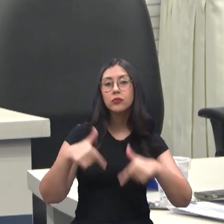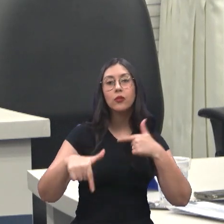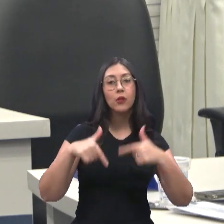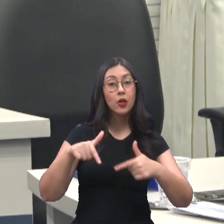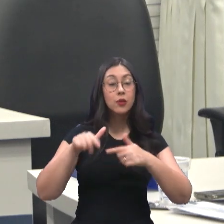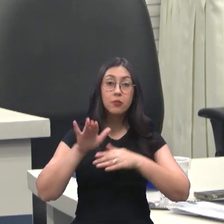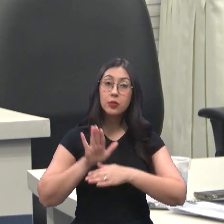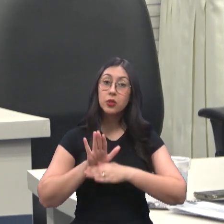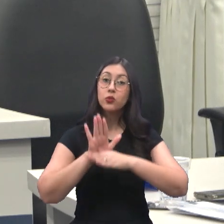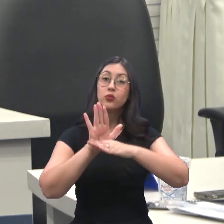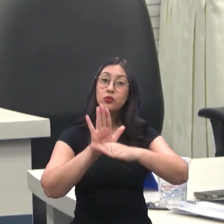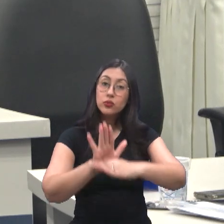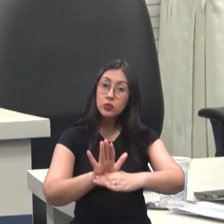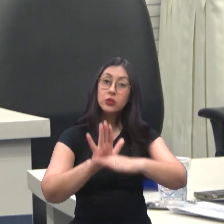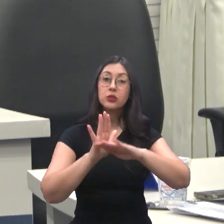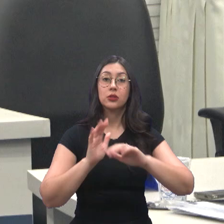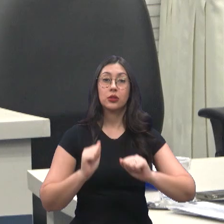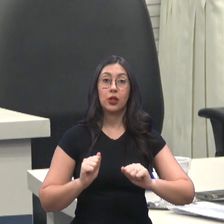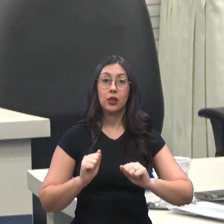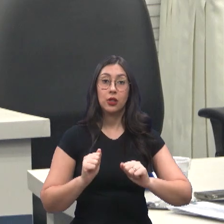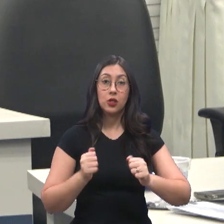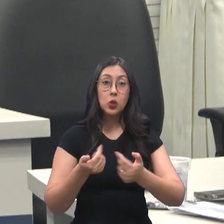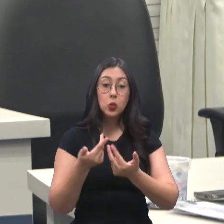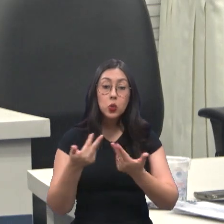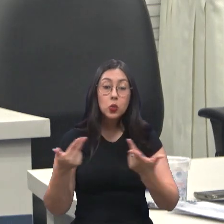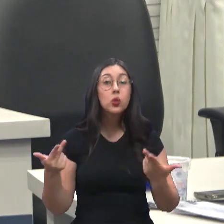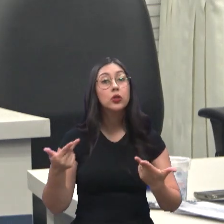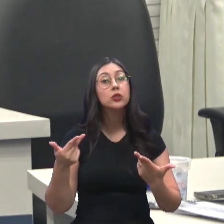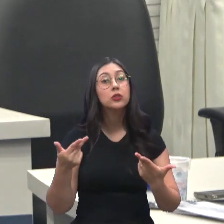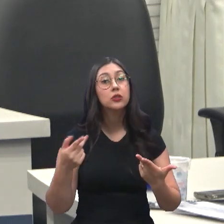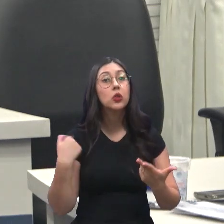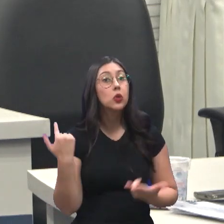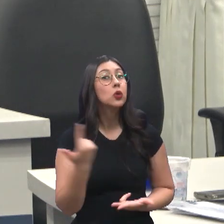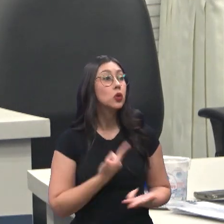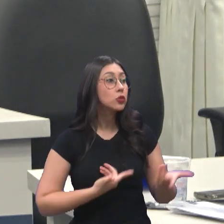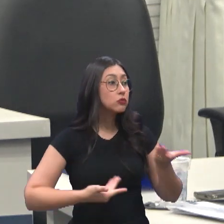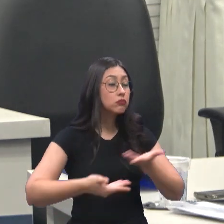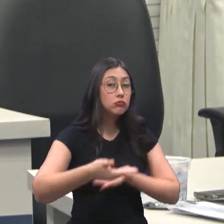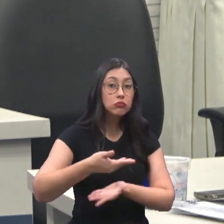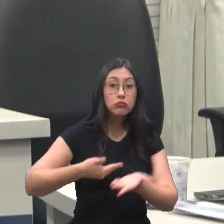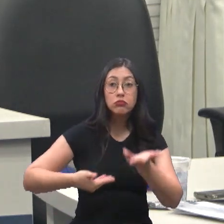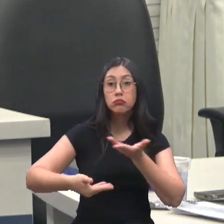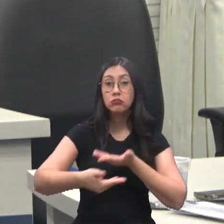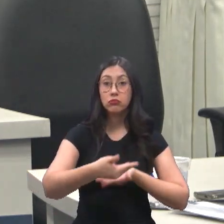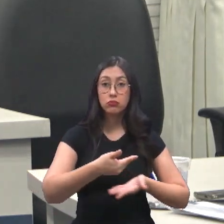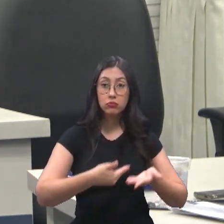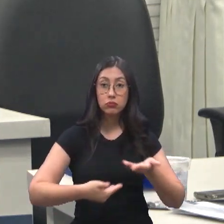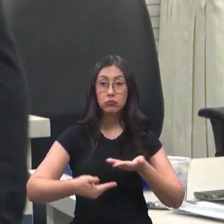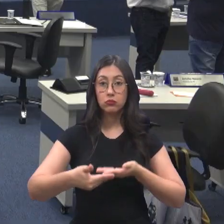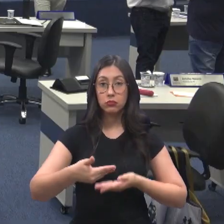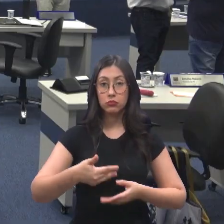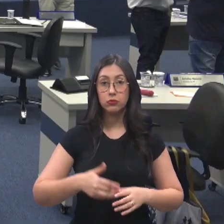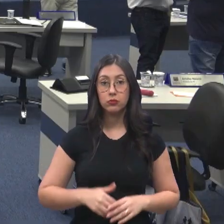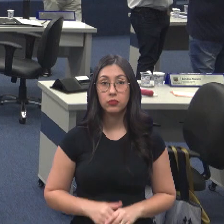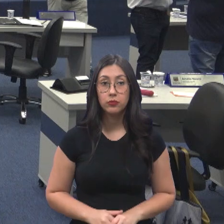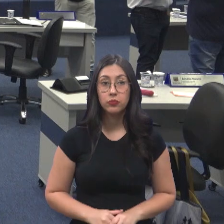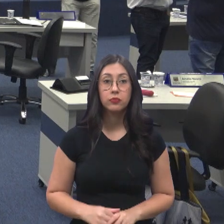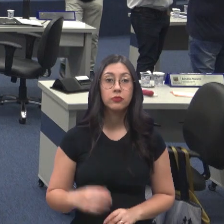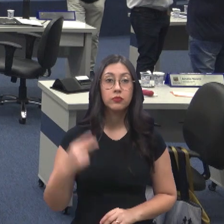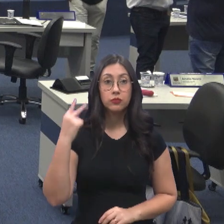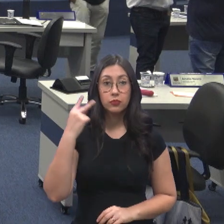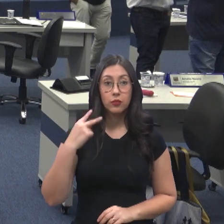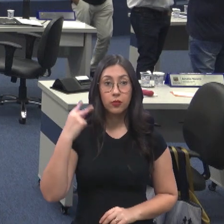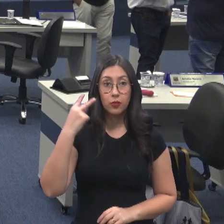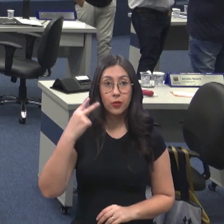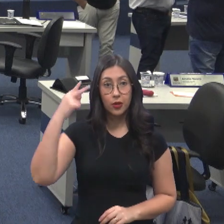benefício da gente falar sobre coisas que a gente comunga, né, desse mesmo ideal. Com a palavra, o